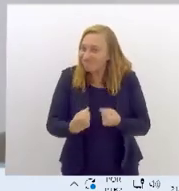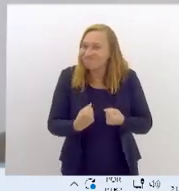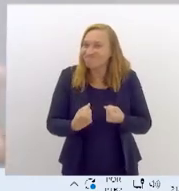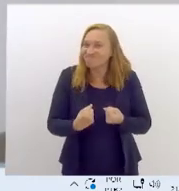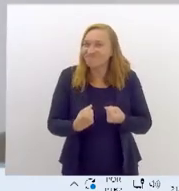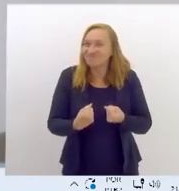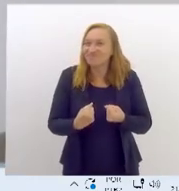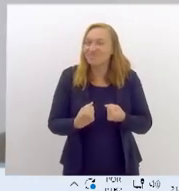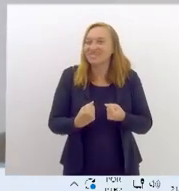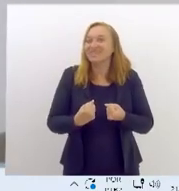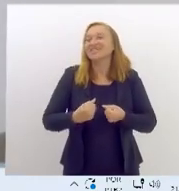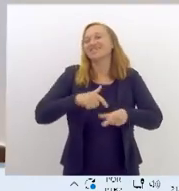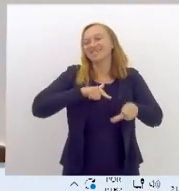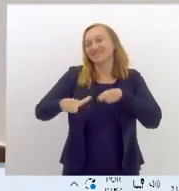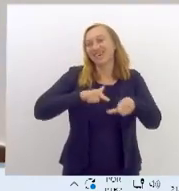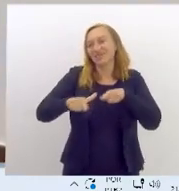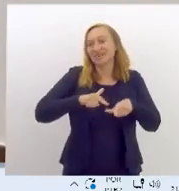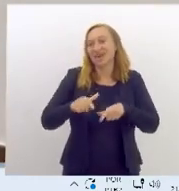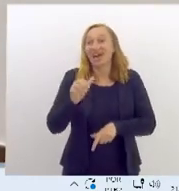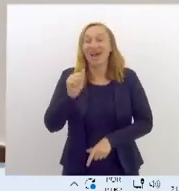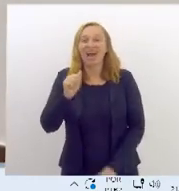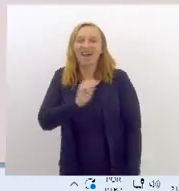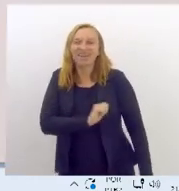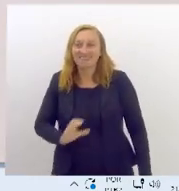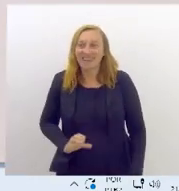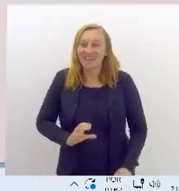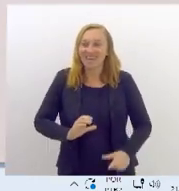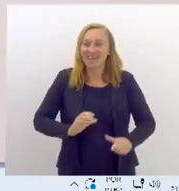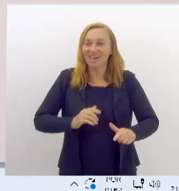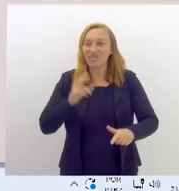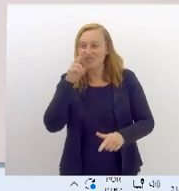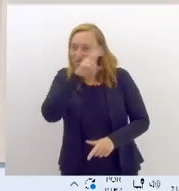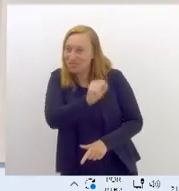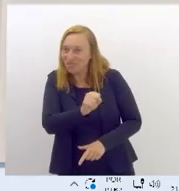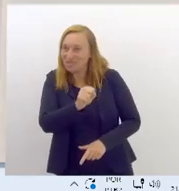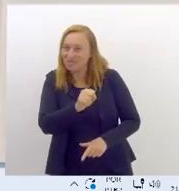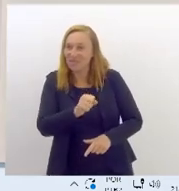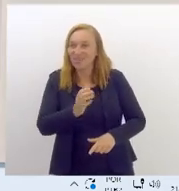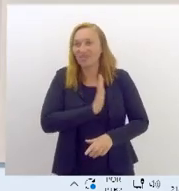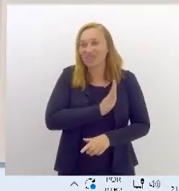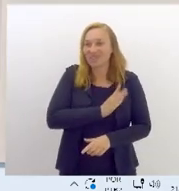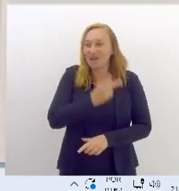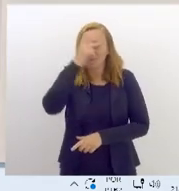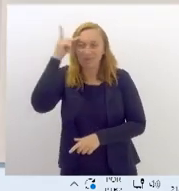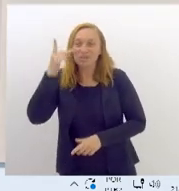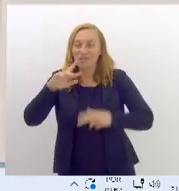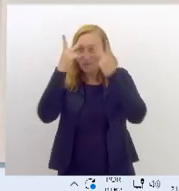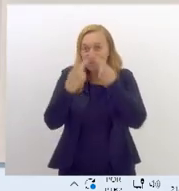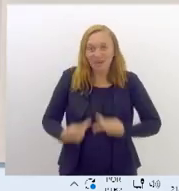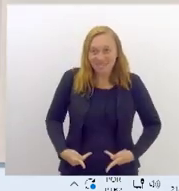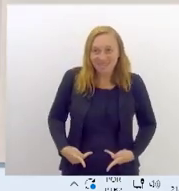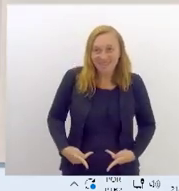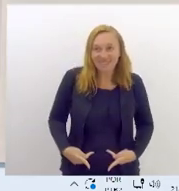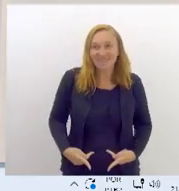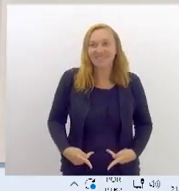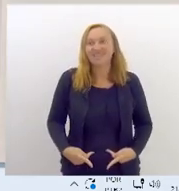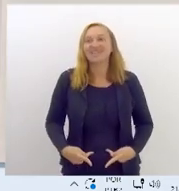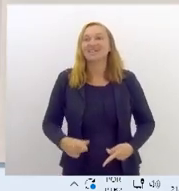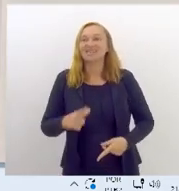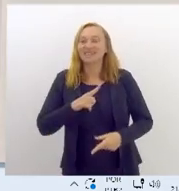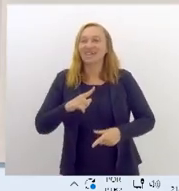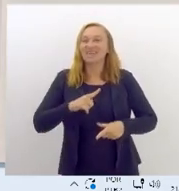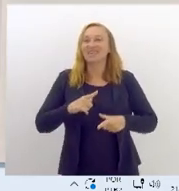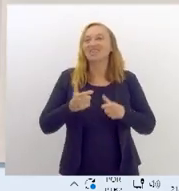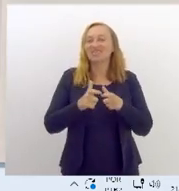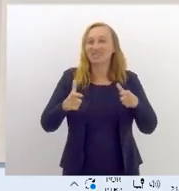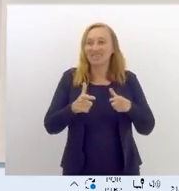é muito trabalho André intensidade Andréa coração uma pessoa muito mana e tem um